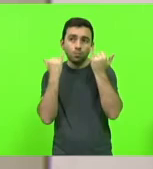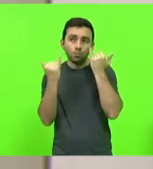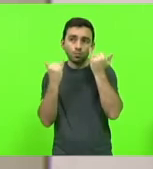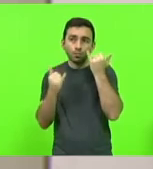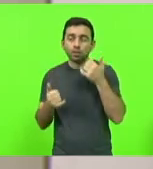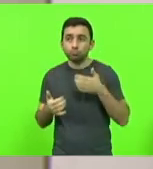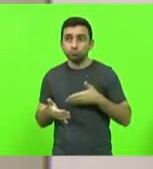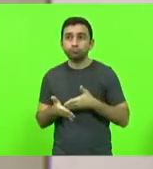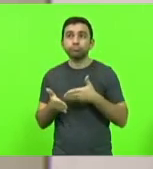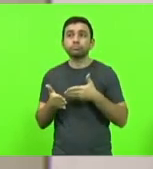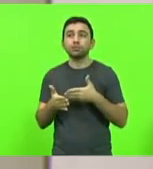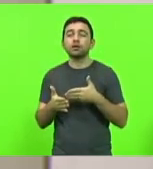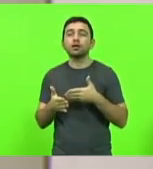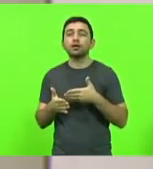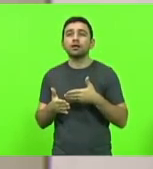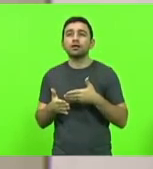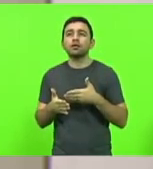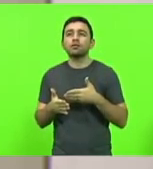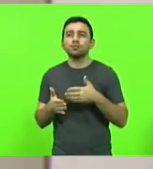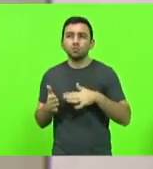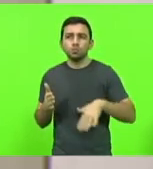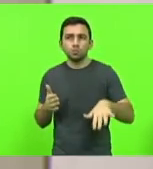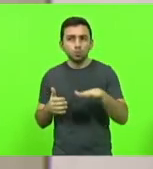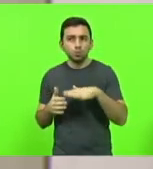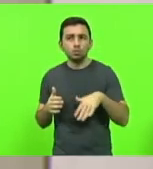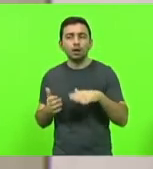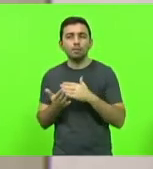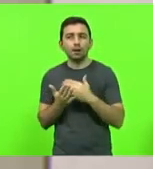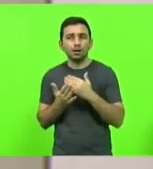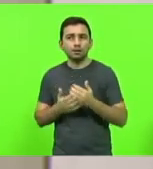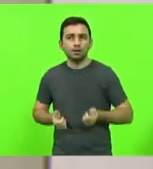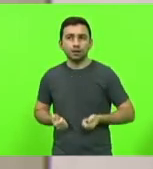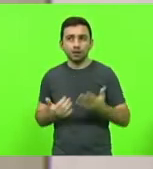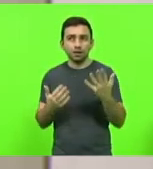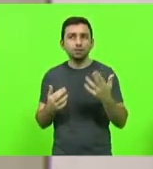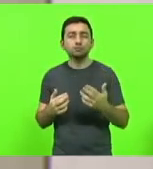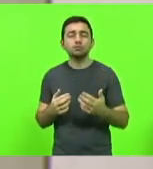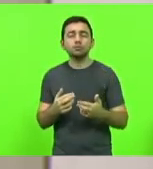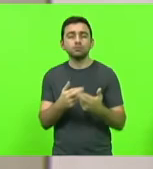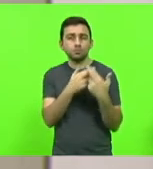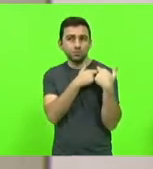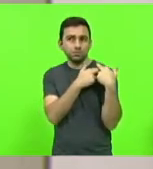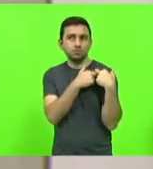impacto nos limites de gastos com pessoal na lei de responsabilidade fiscal de diversas